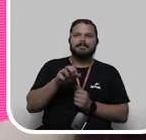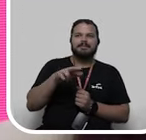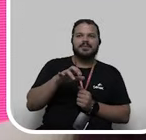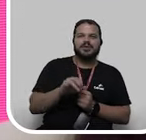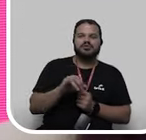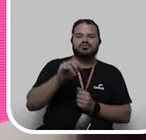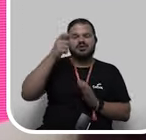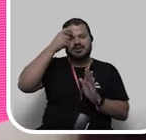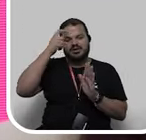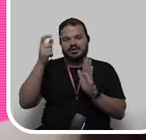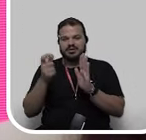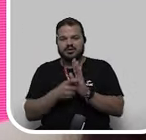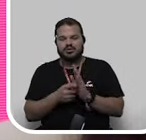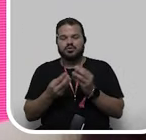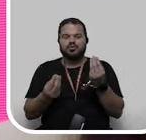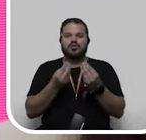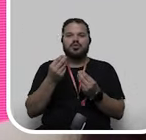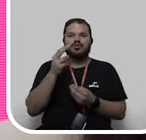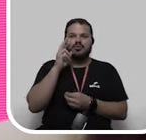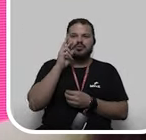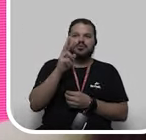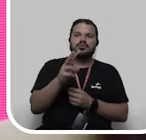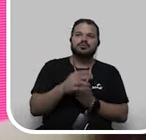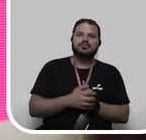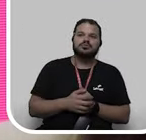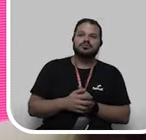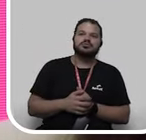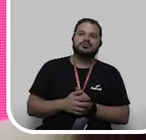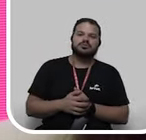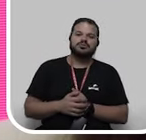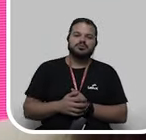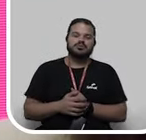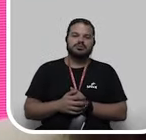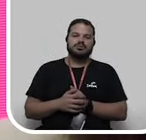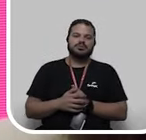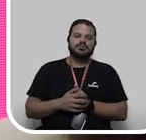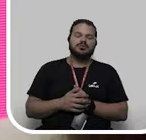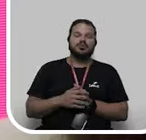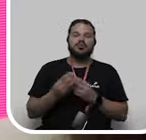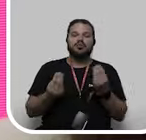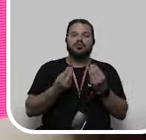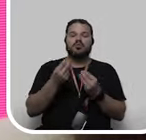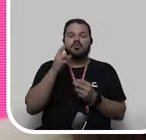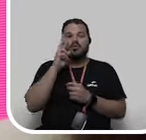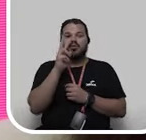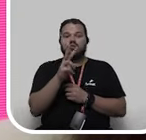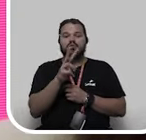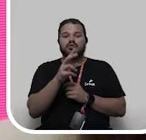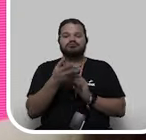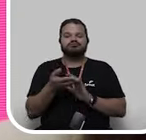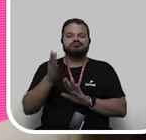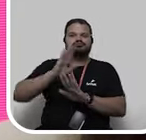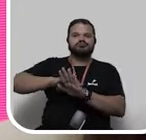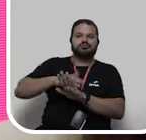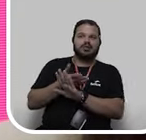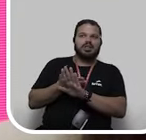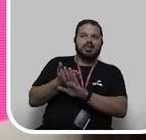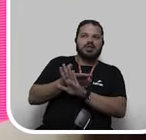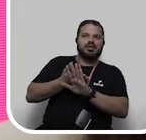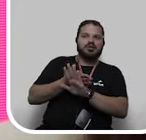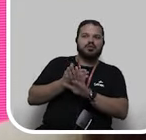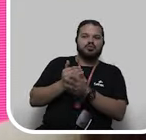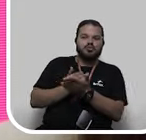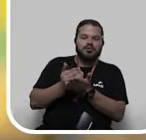IAs, como eu olho para ataques, né, como eu olho de uma forma preventiva, como eu começo a